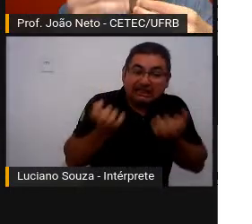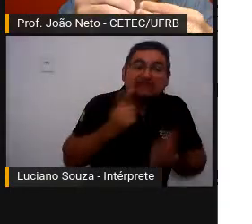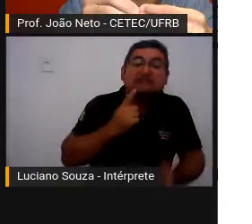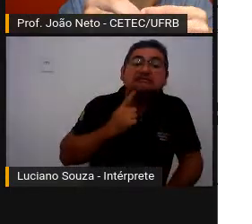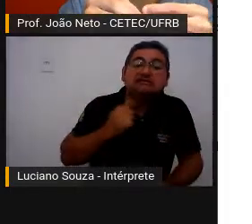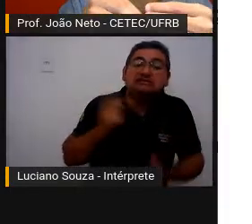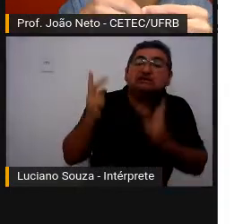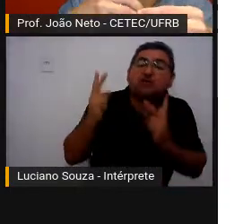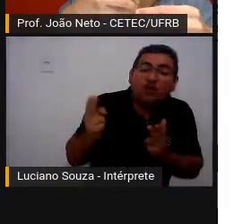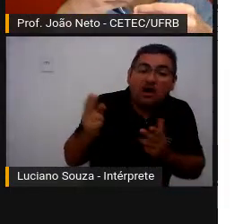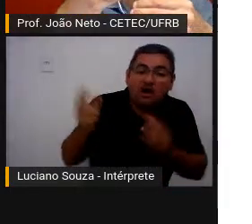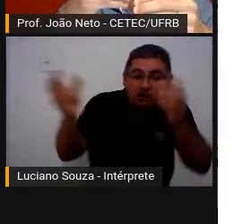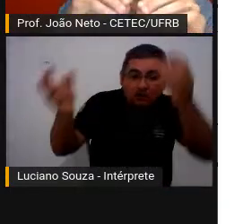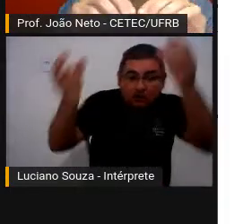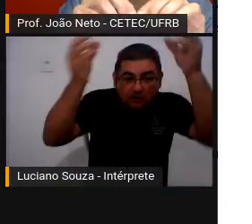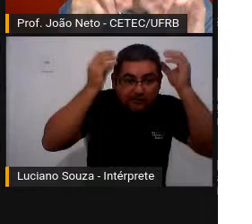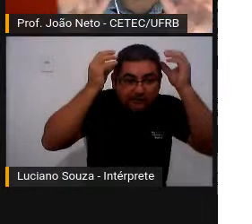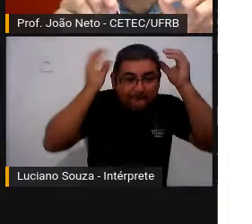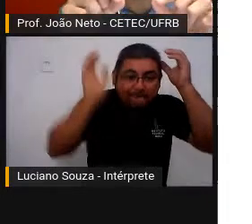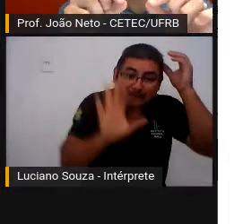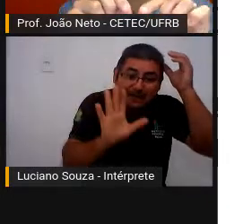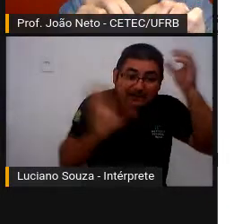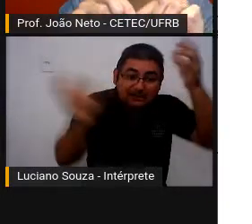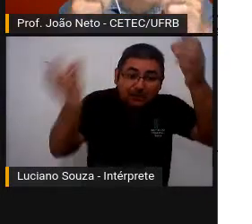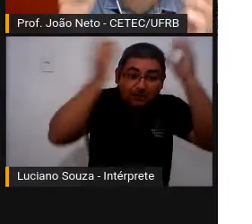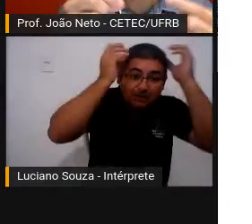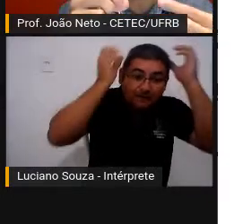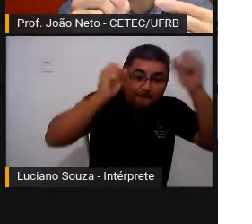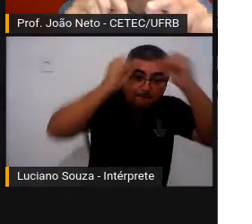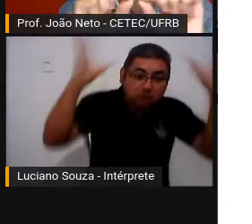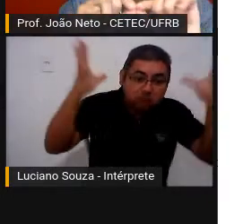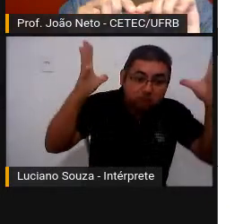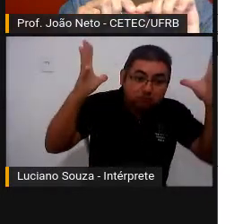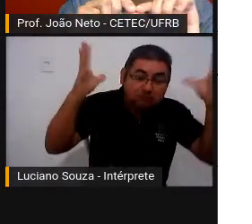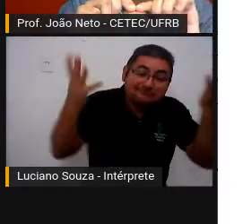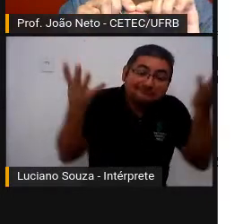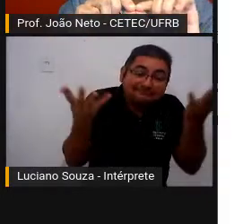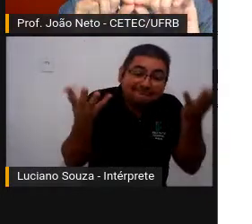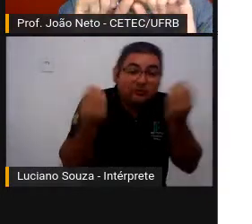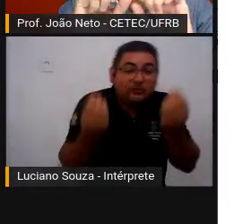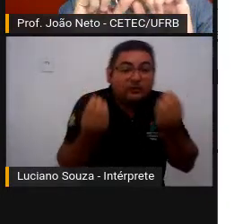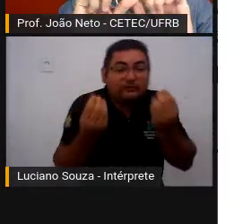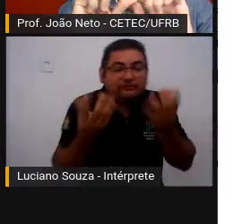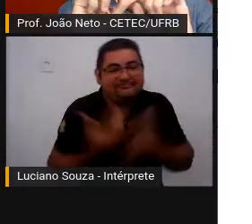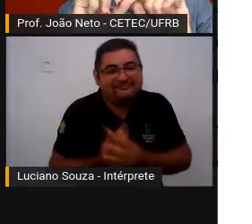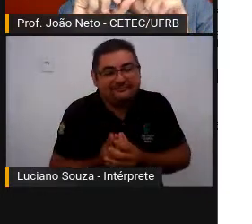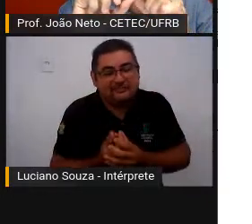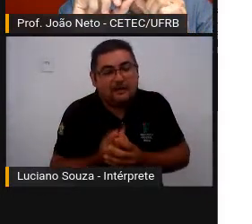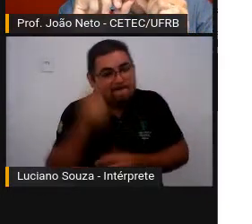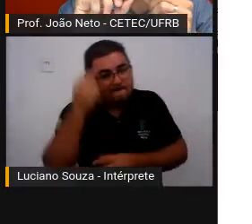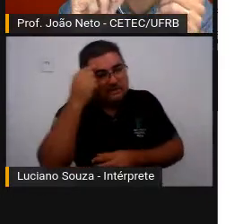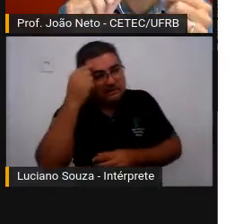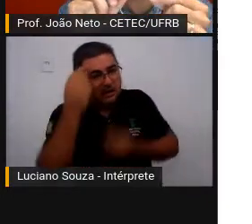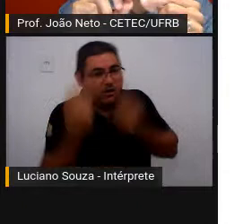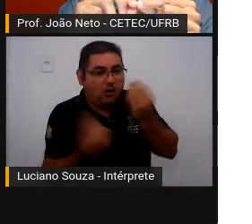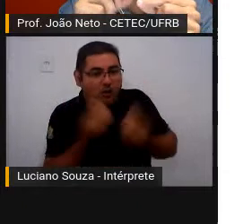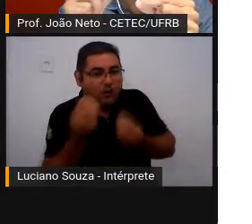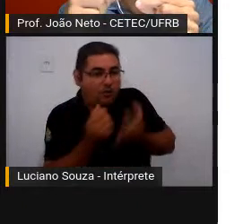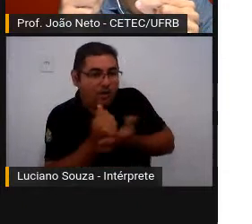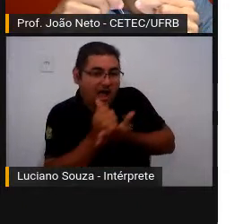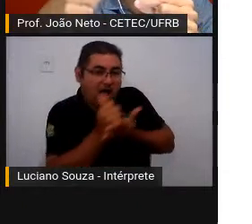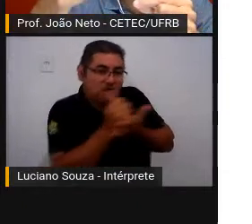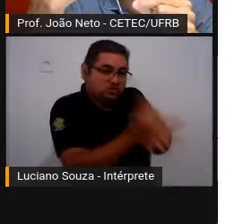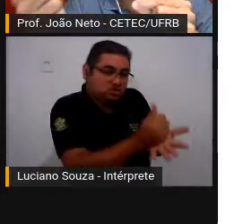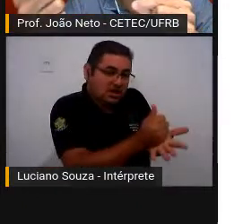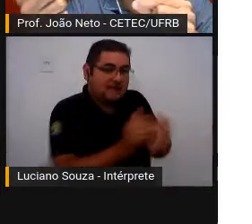quando ele Nós pensamos em é criar um recurso personalizado porco-espinho fazemos com que o porco-espinho